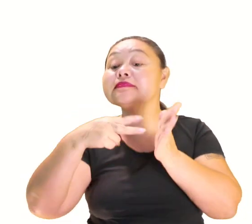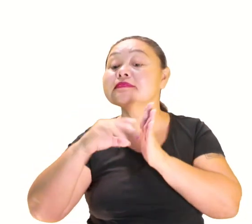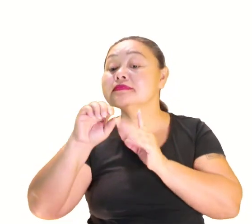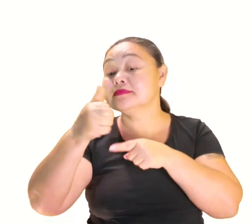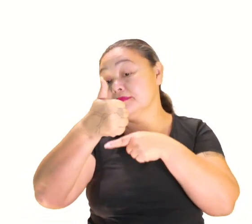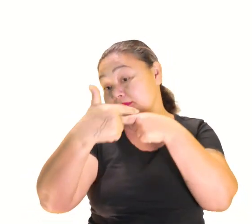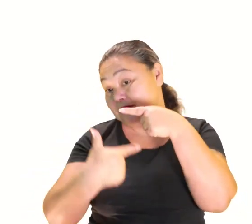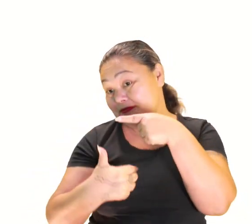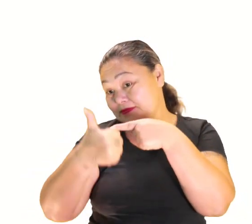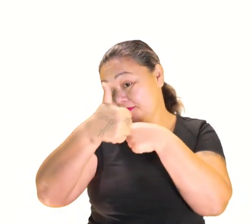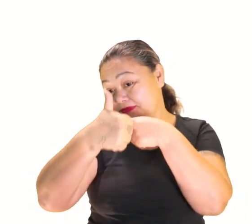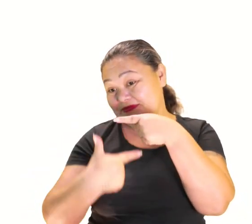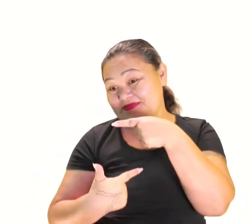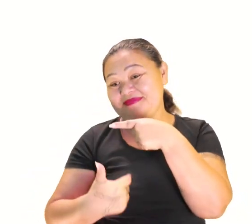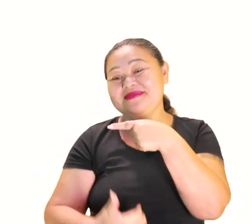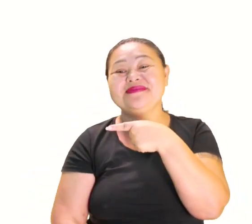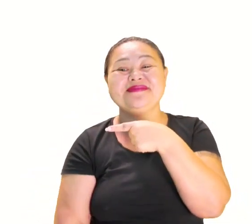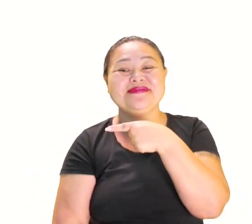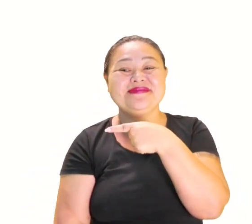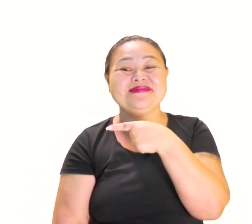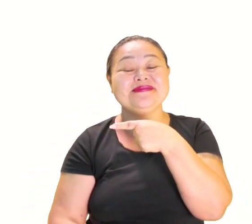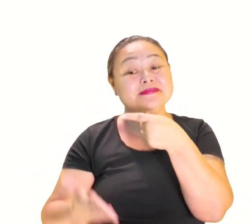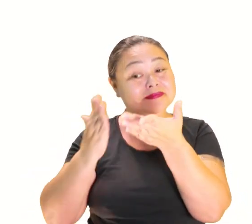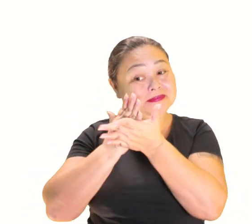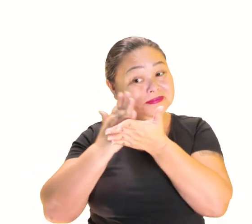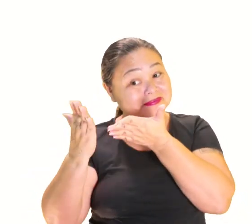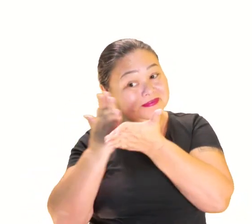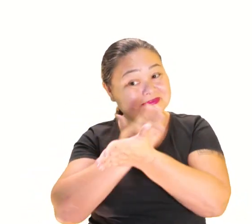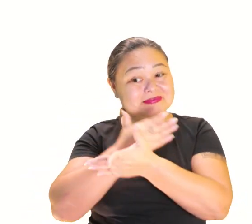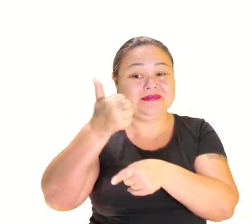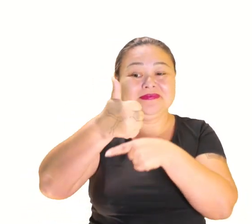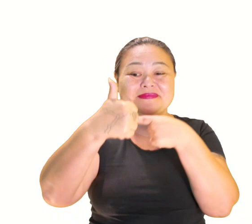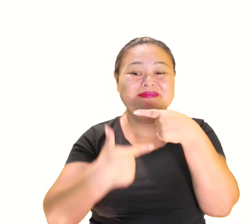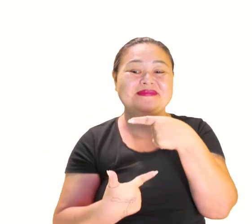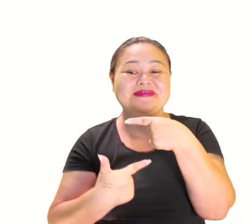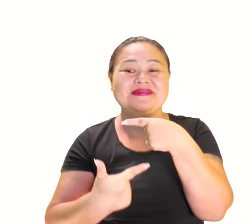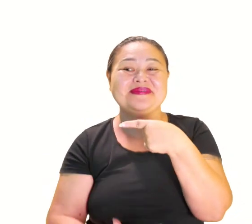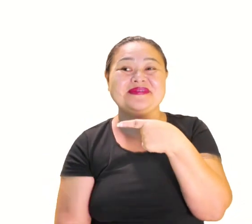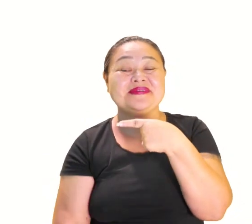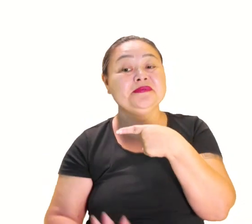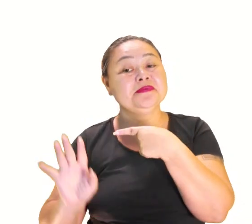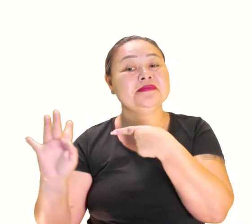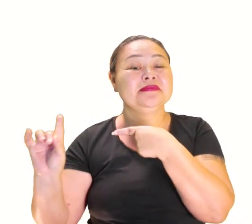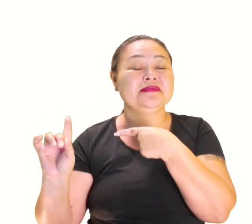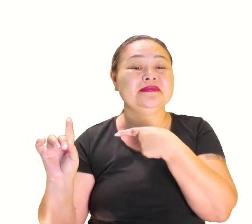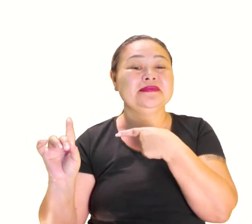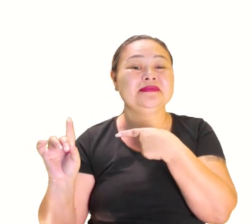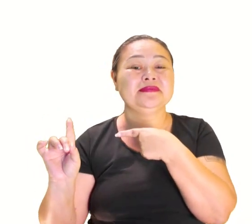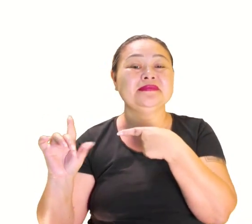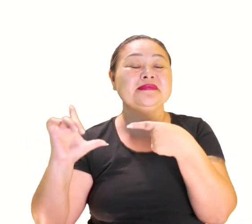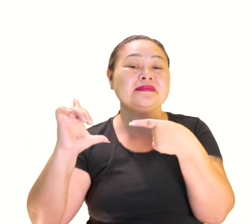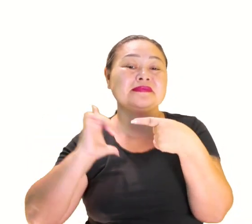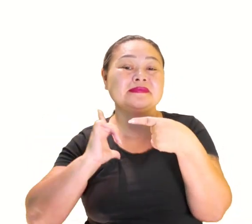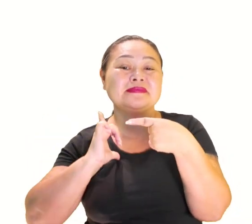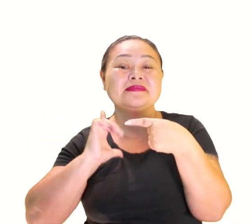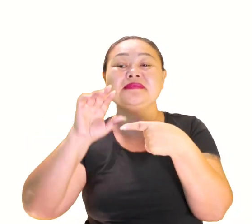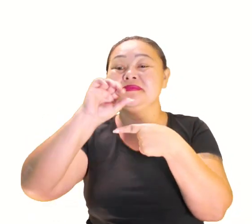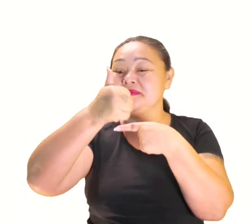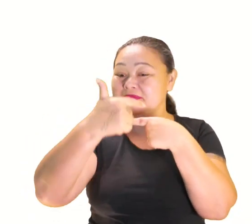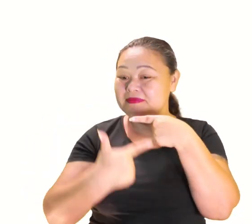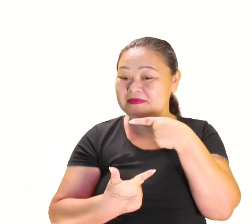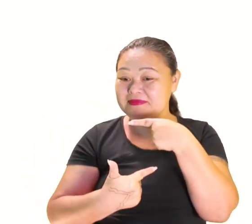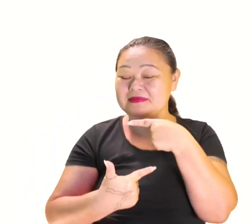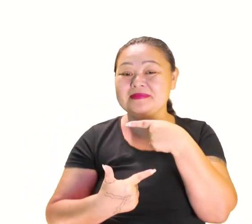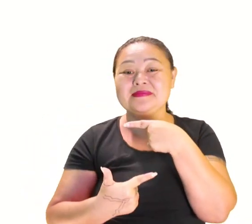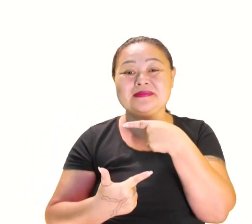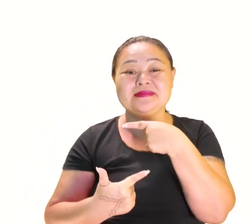mesmo? É 1 sobre 2. É 1 sobre 2? É. É metade, né? É. É 1 sobre 2. Ah, então, peraí, olha lá. Ó. Lá nós temos 1 sobre 2.